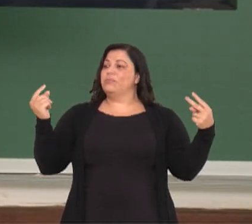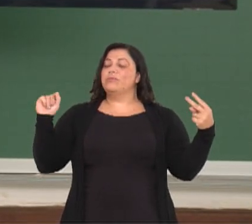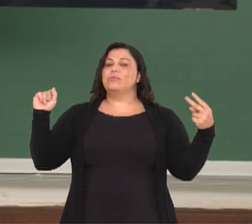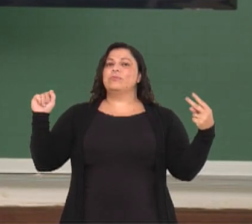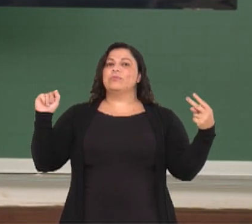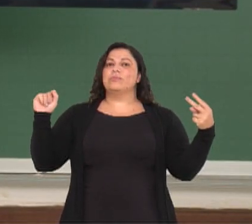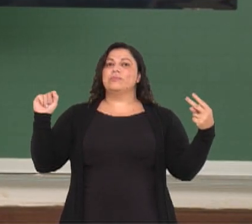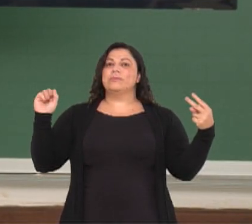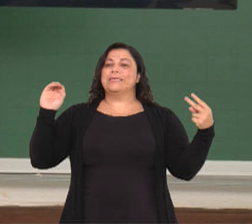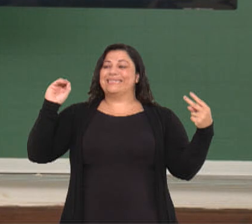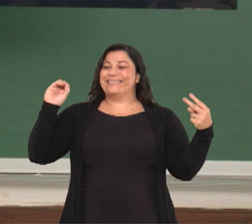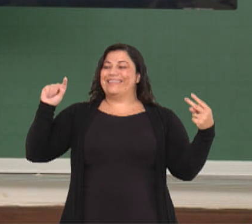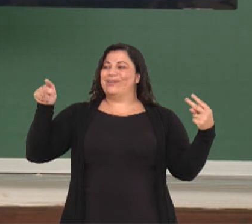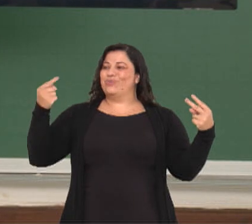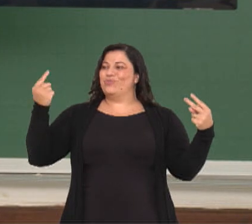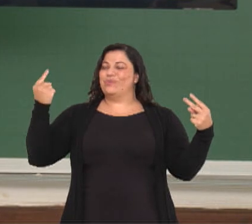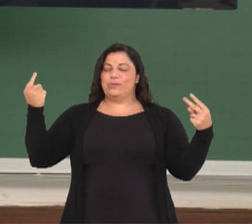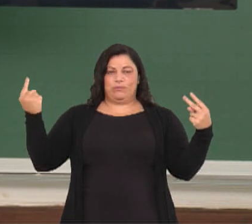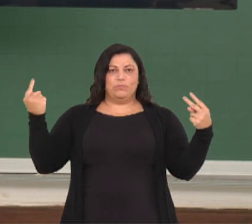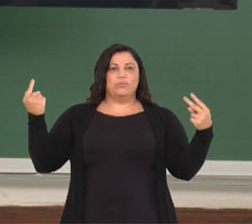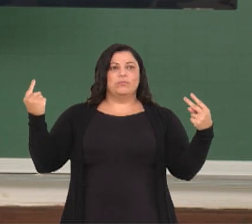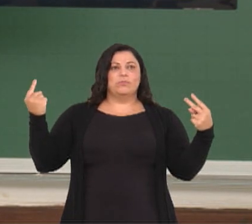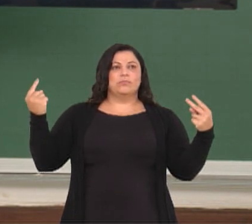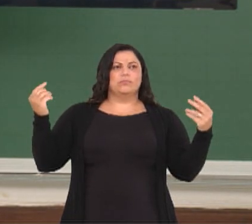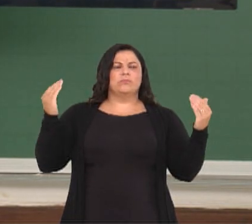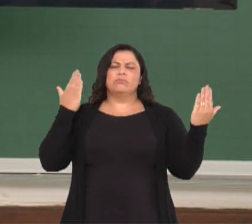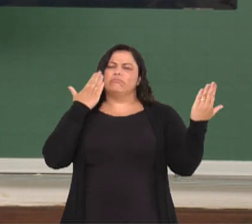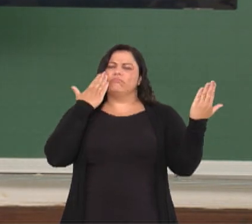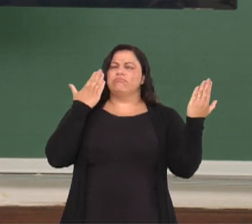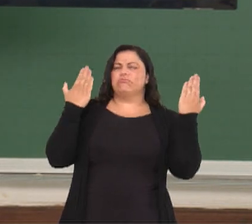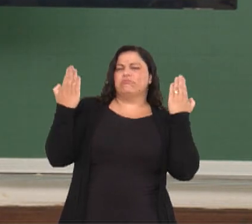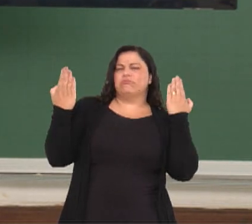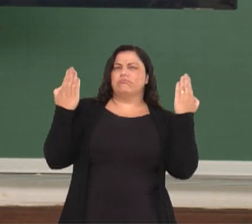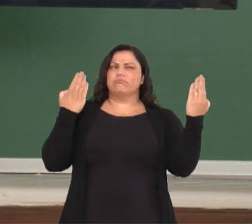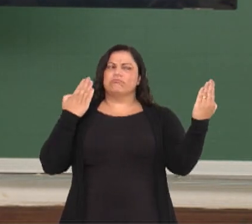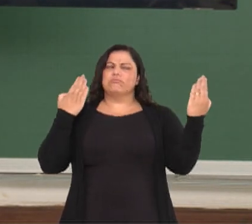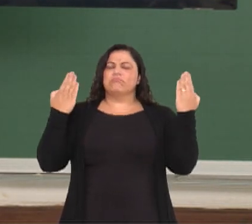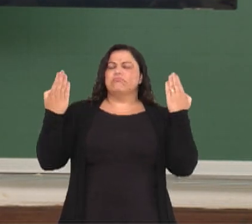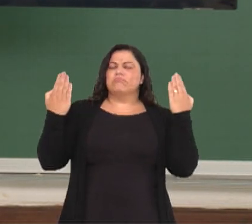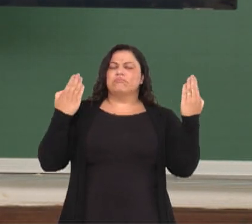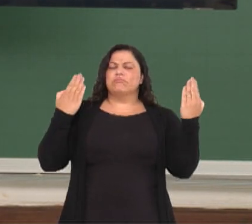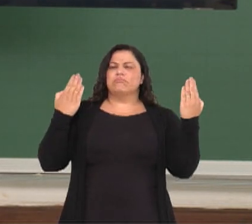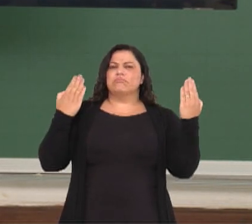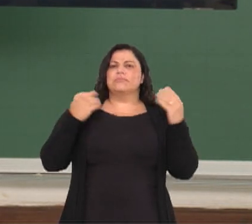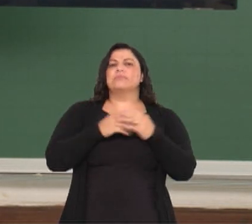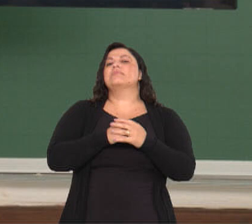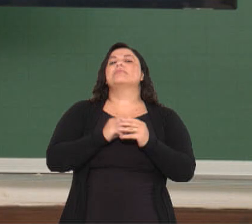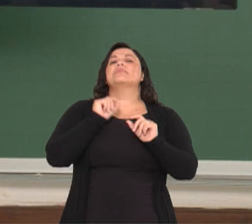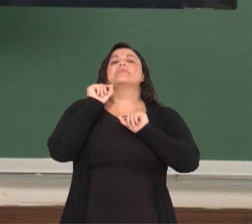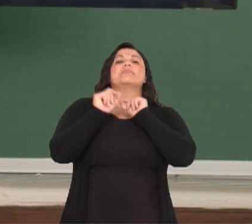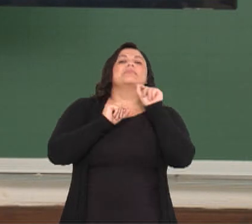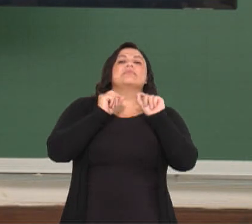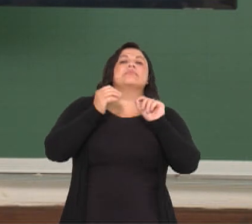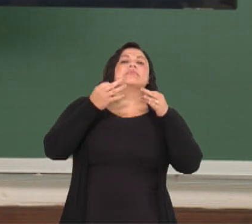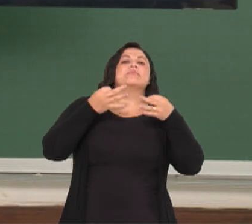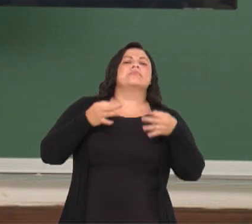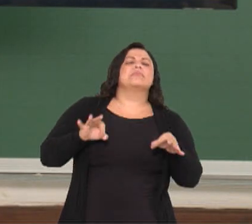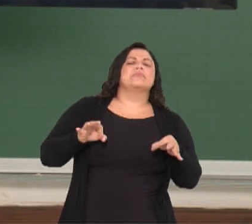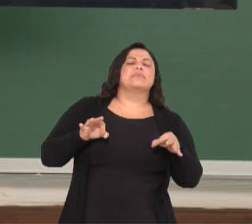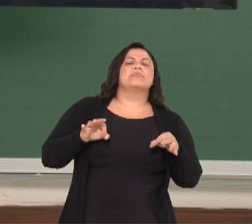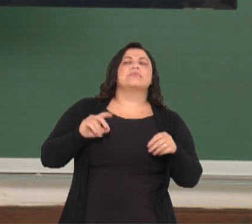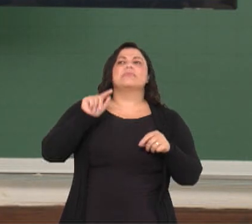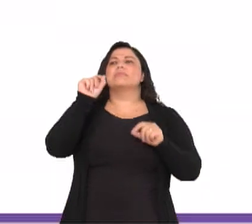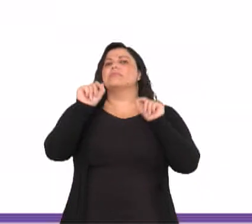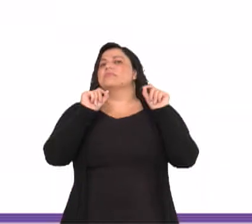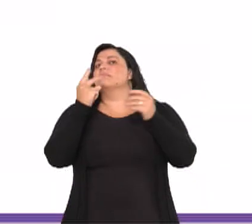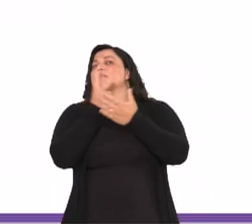apenas 0,1 coulombs. Vamos analisar as afirmativas para ver o que é certo, o